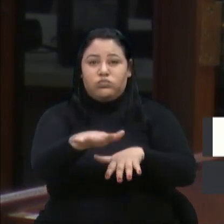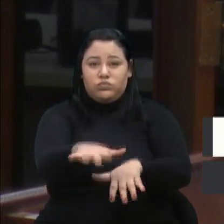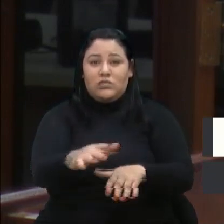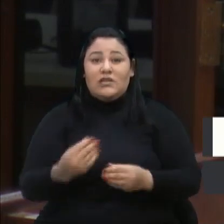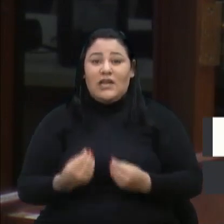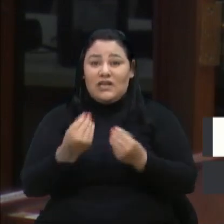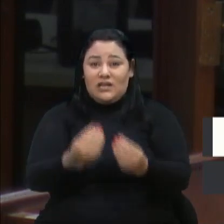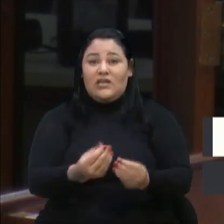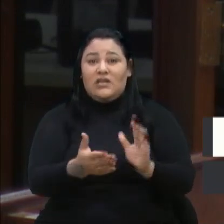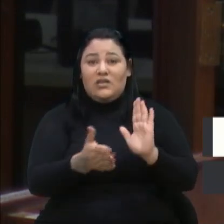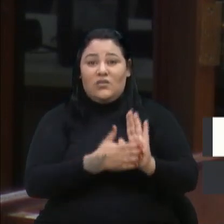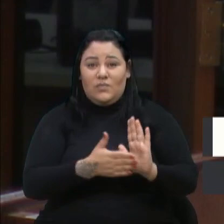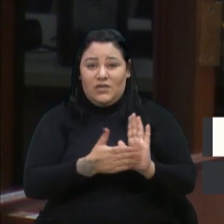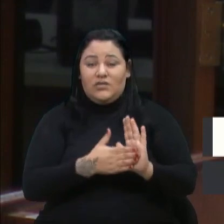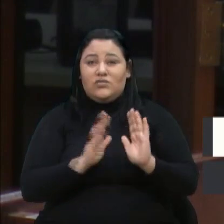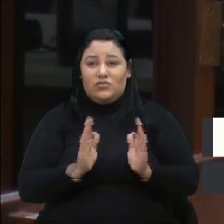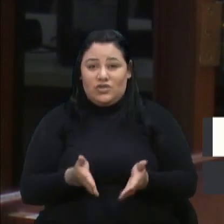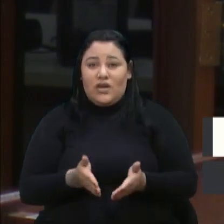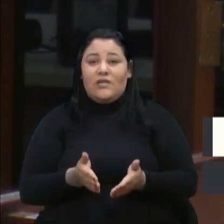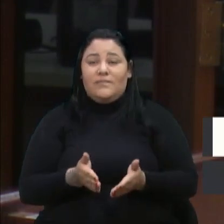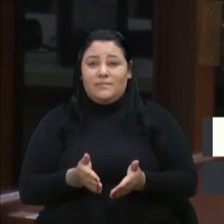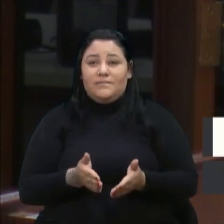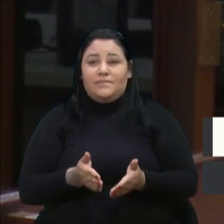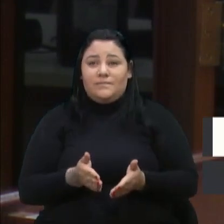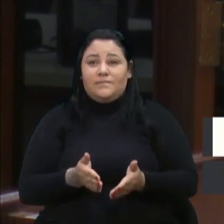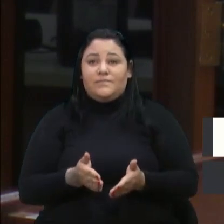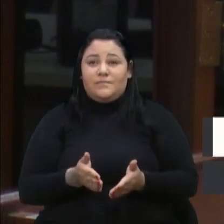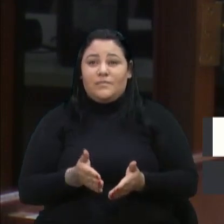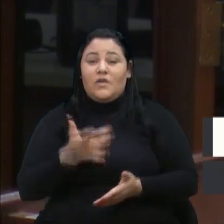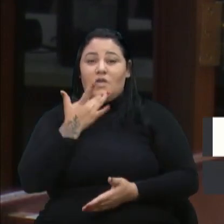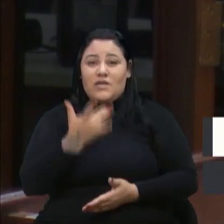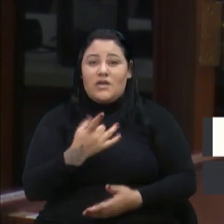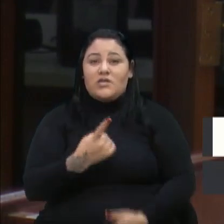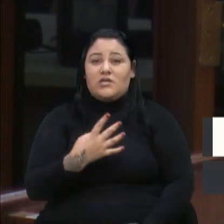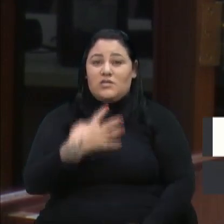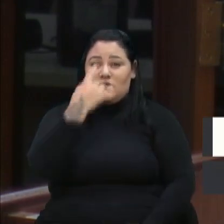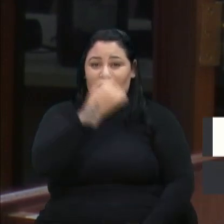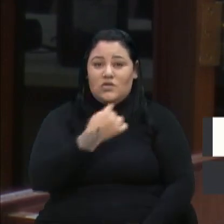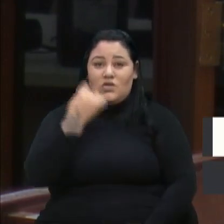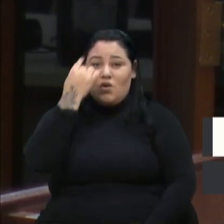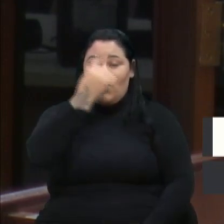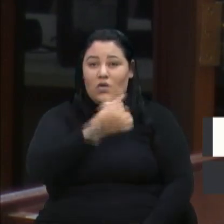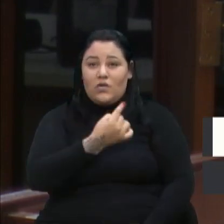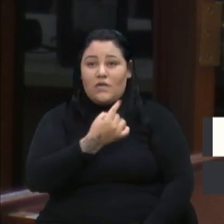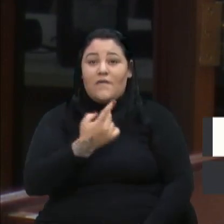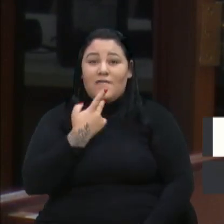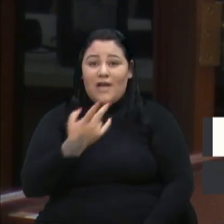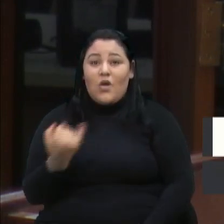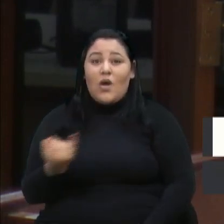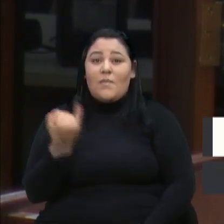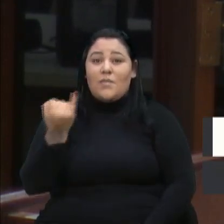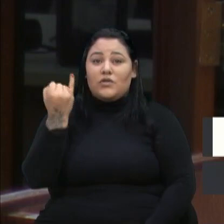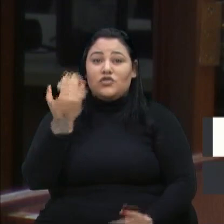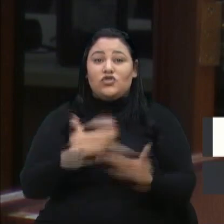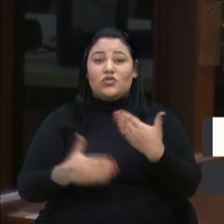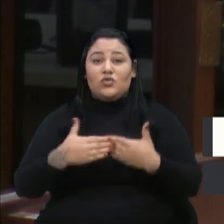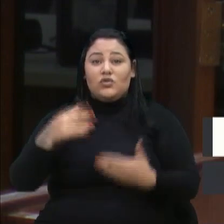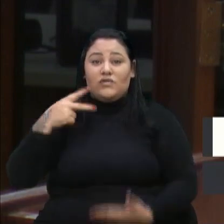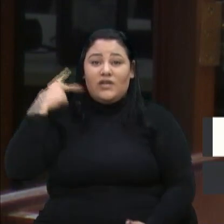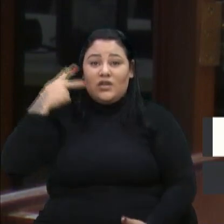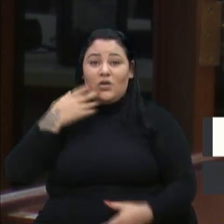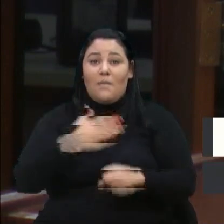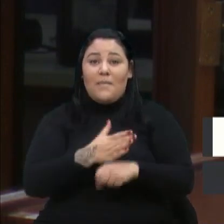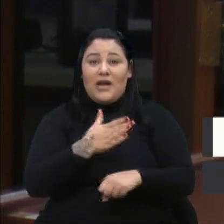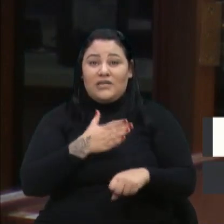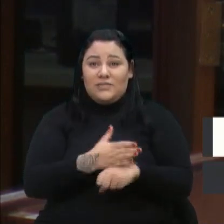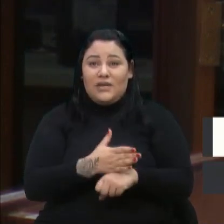este plano de mobilidade urbana. Inclusive, hoje à tarde, às 14 horas, reitero a importância dos vereadores